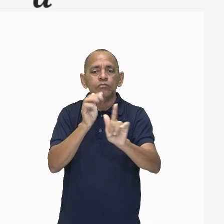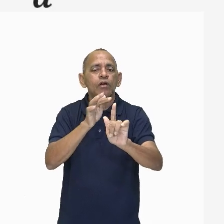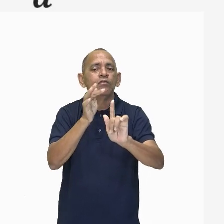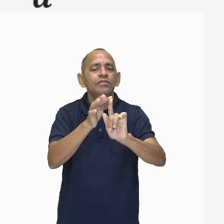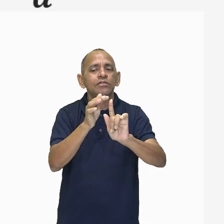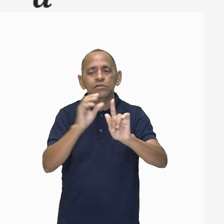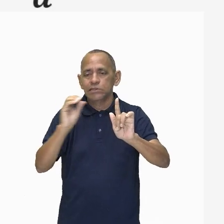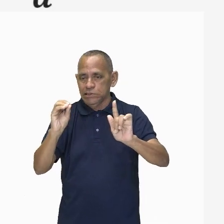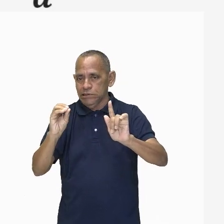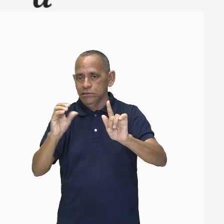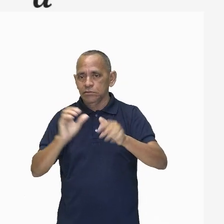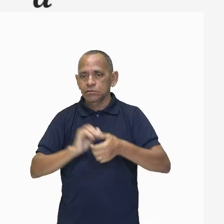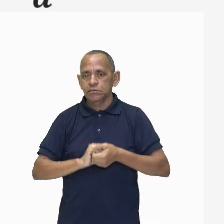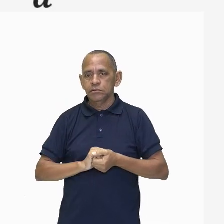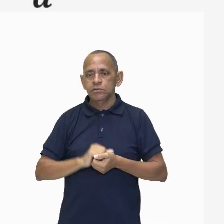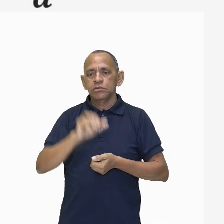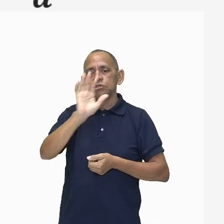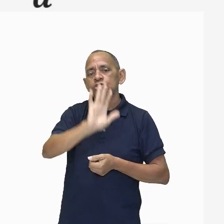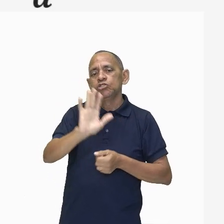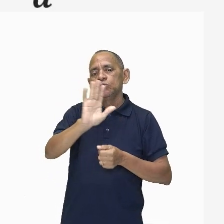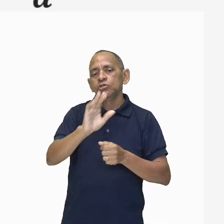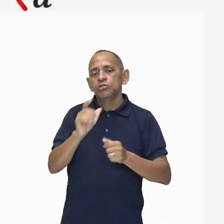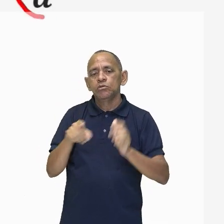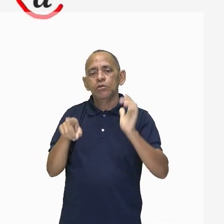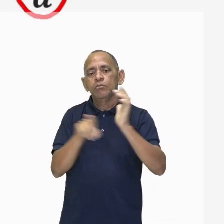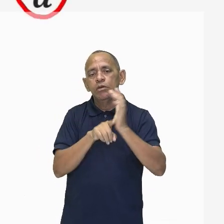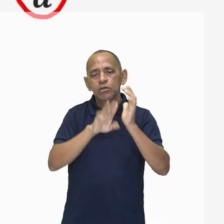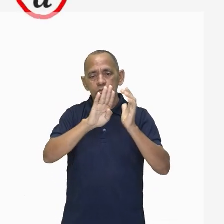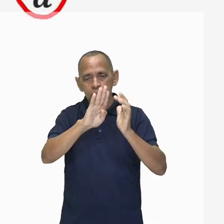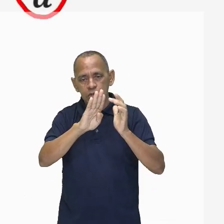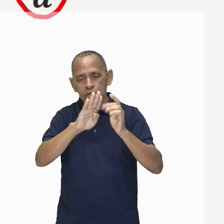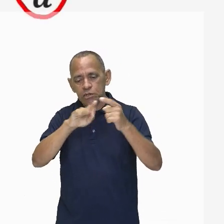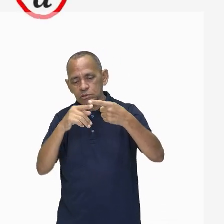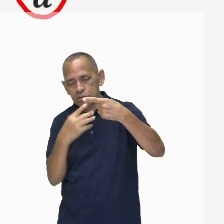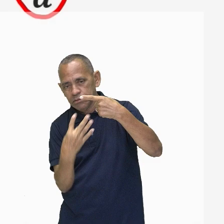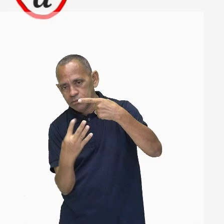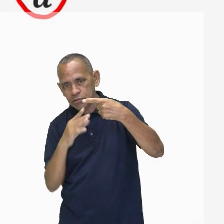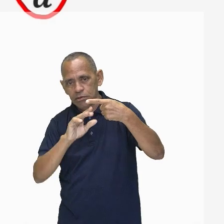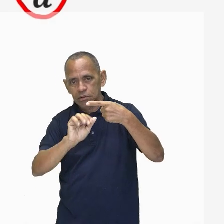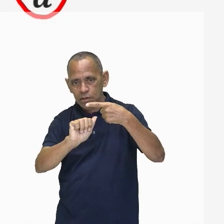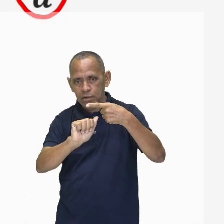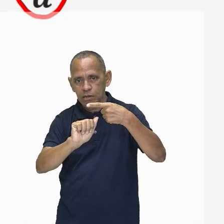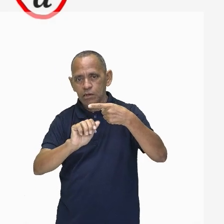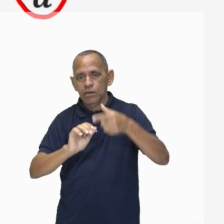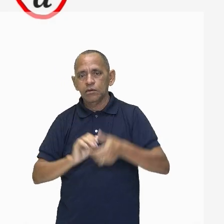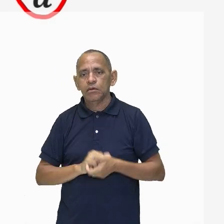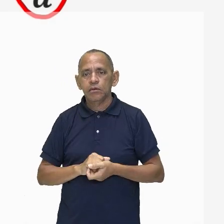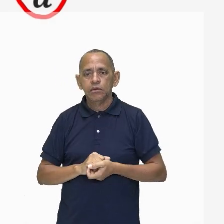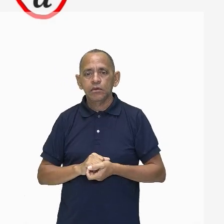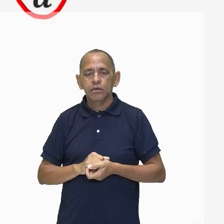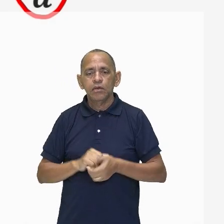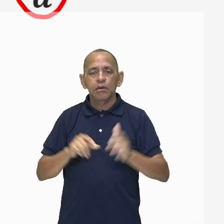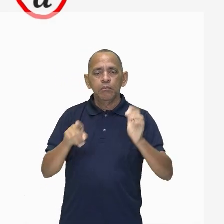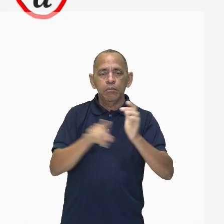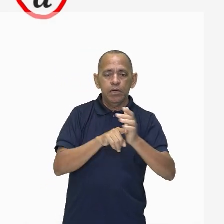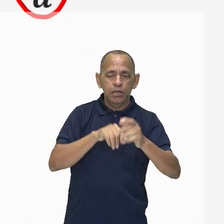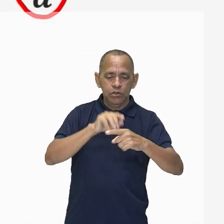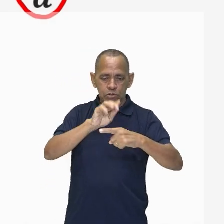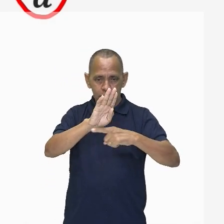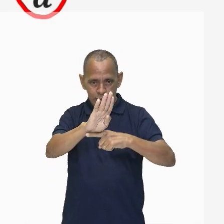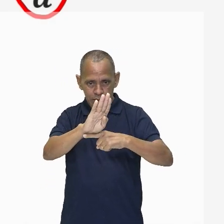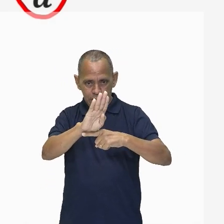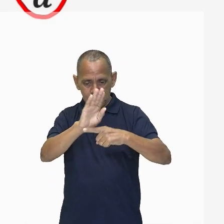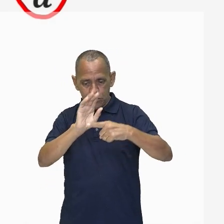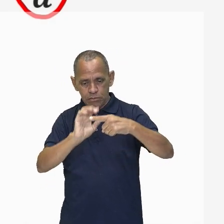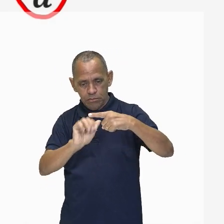geral, vai ser menos b sobre a. Tá certo? Então, vai intersectar